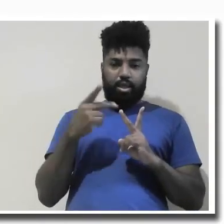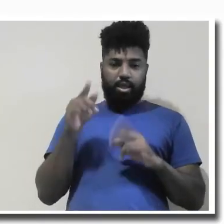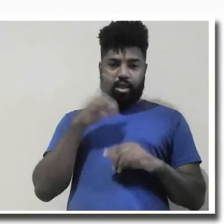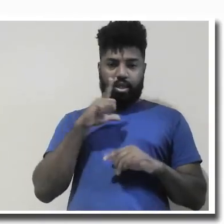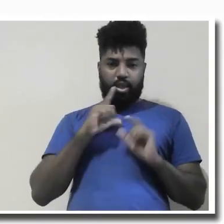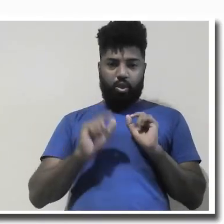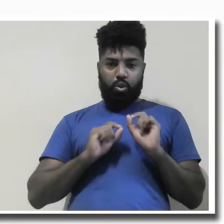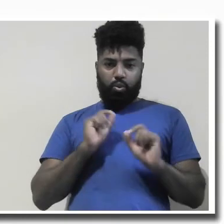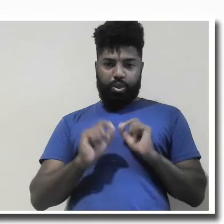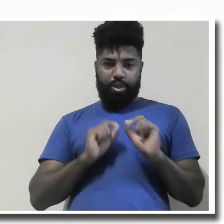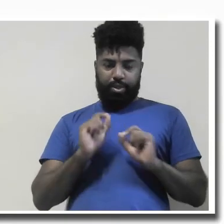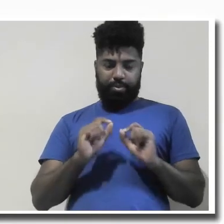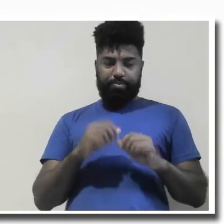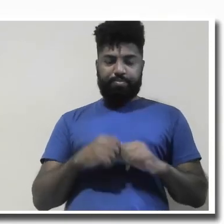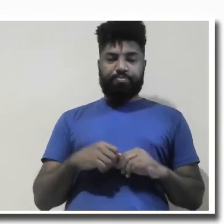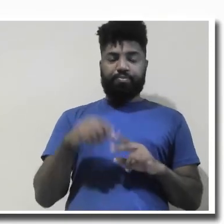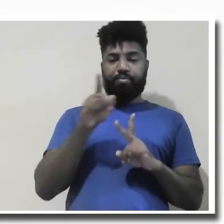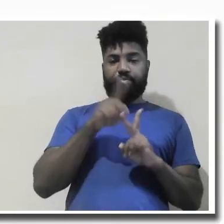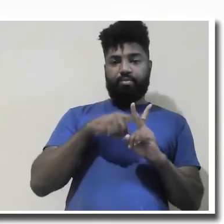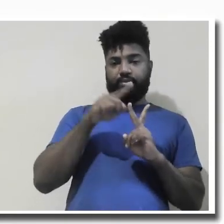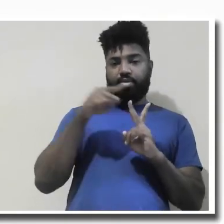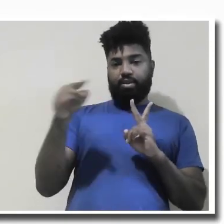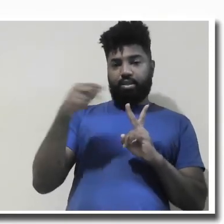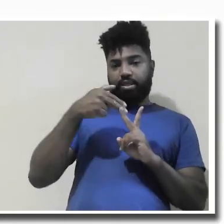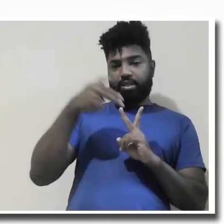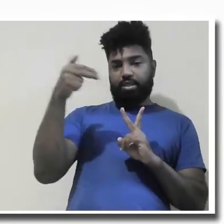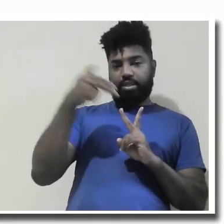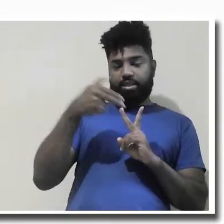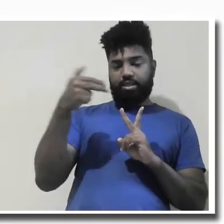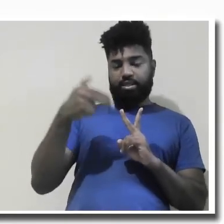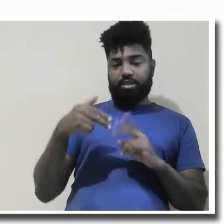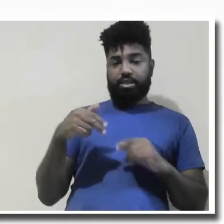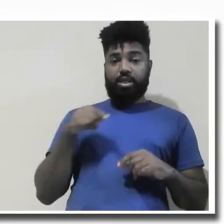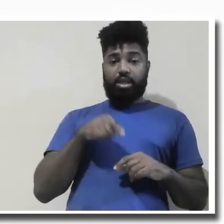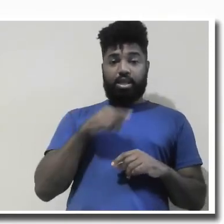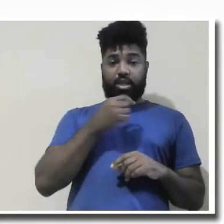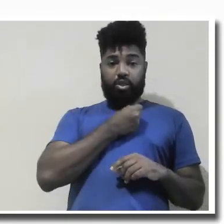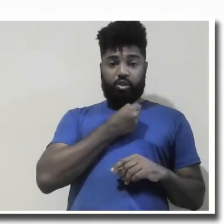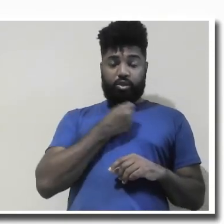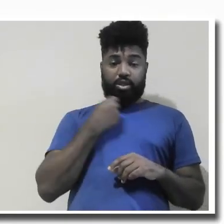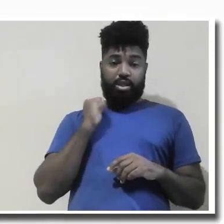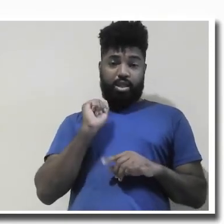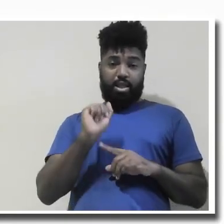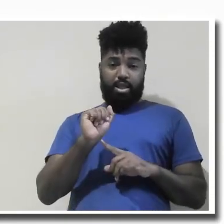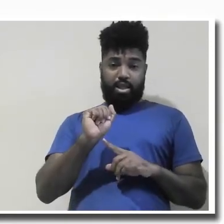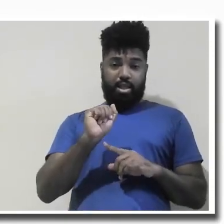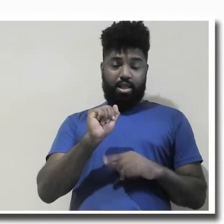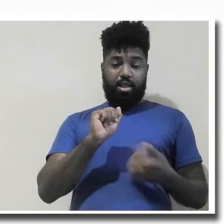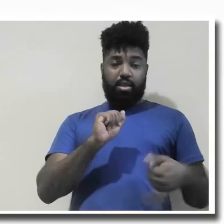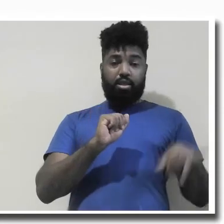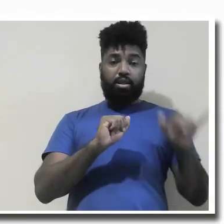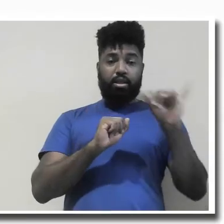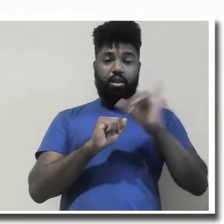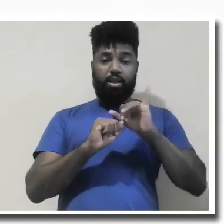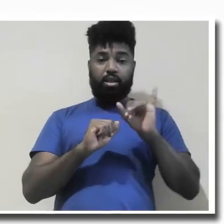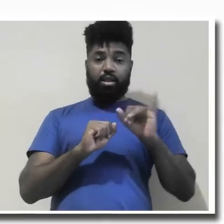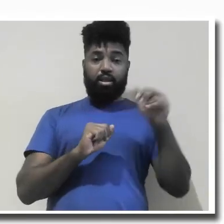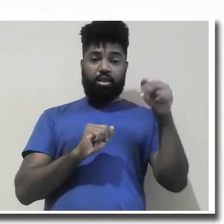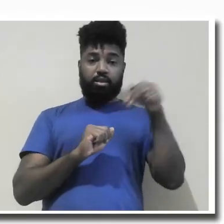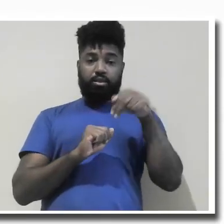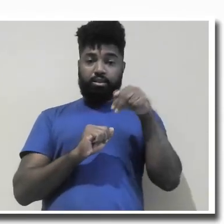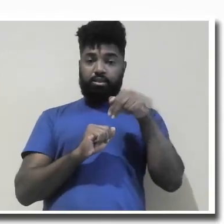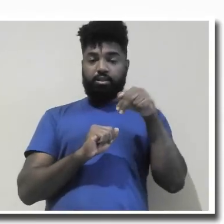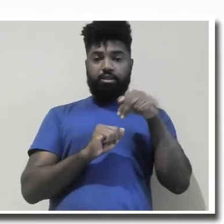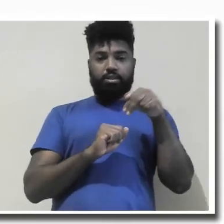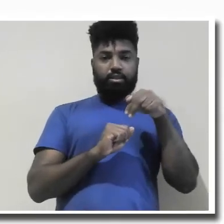a raiz enésima de um valor A elevado a um valor M